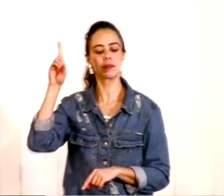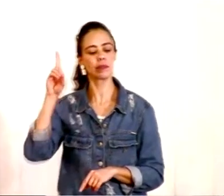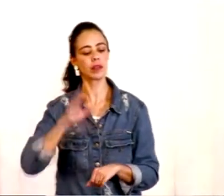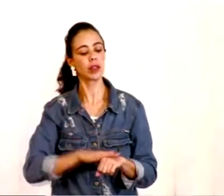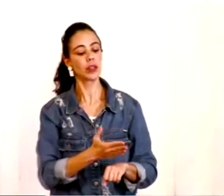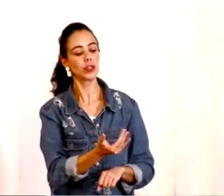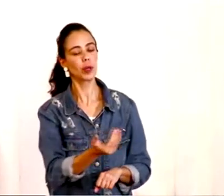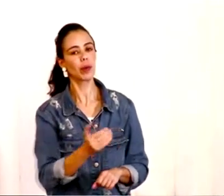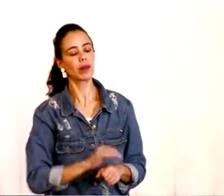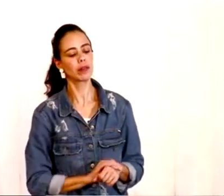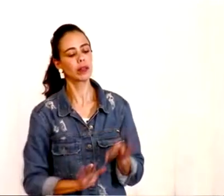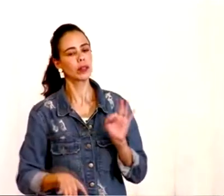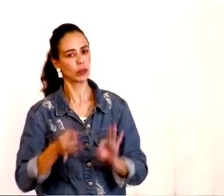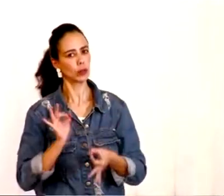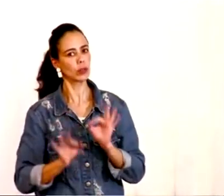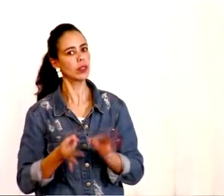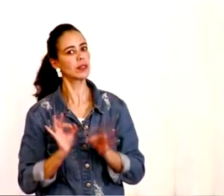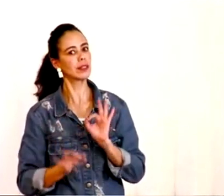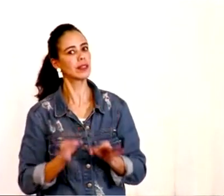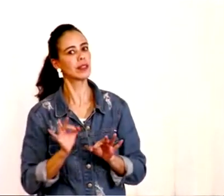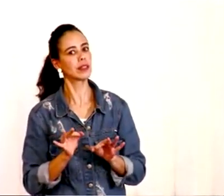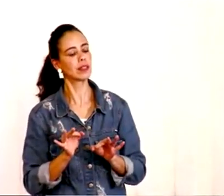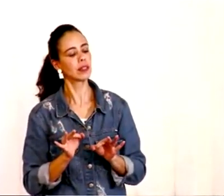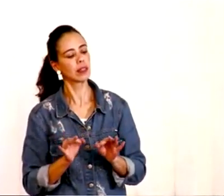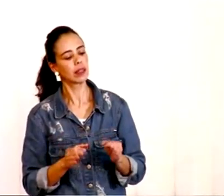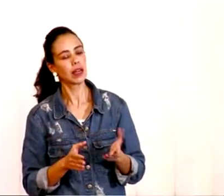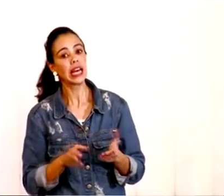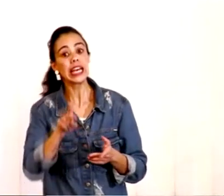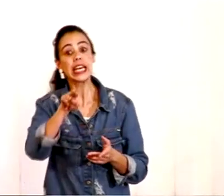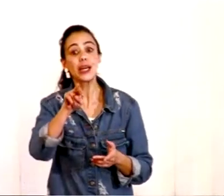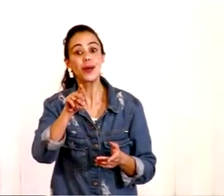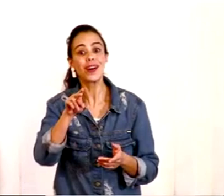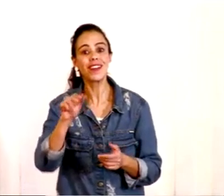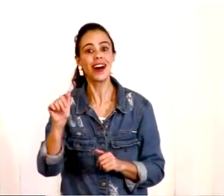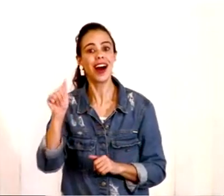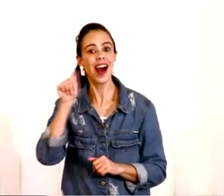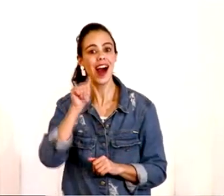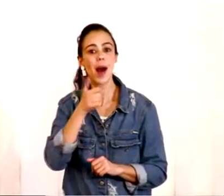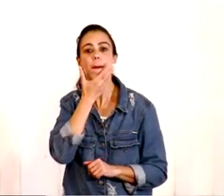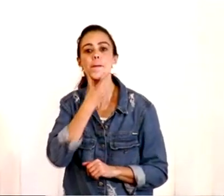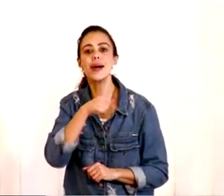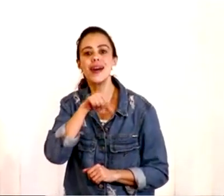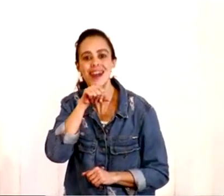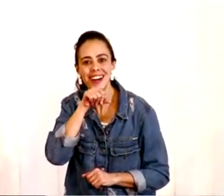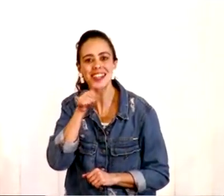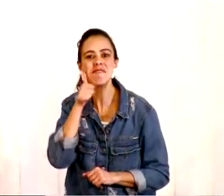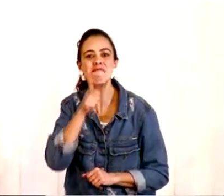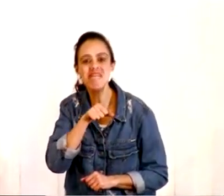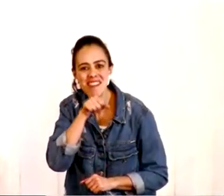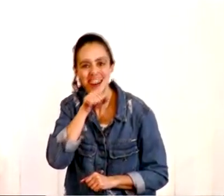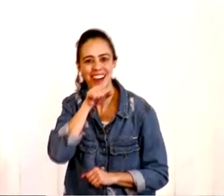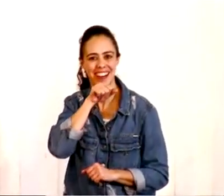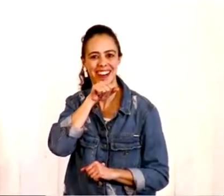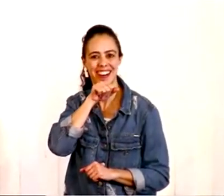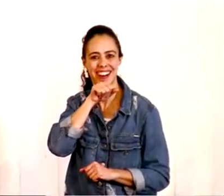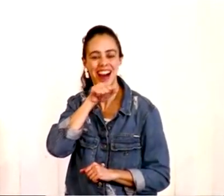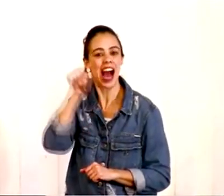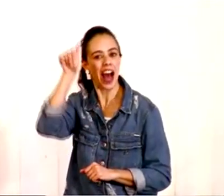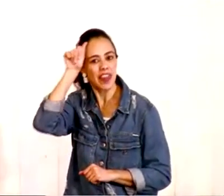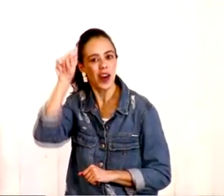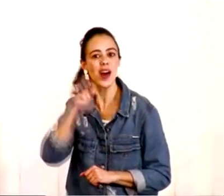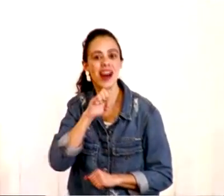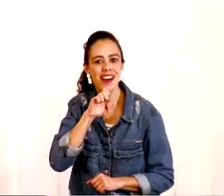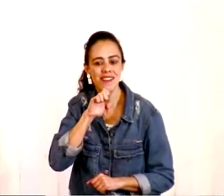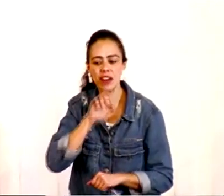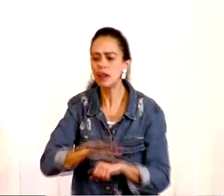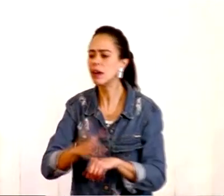mesma coisa com Caim. E o versículo 9 diz, a primeira pergunta de Deus é: onde está Abel,